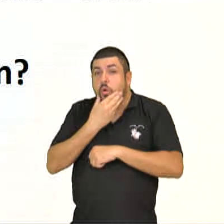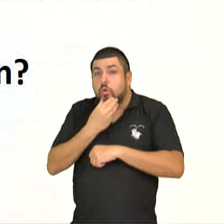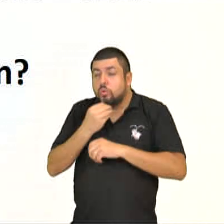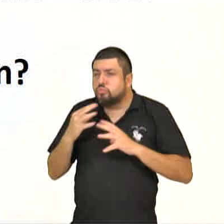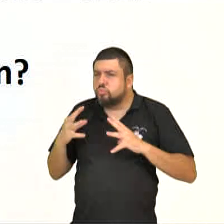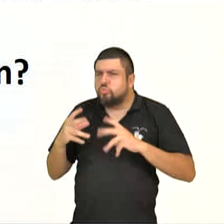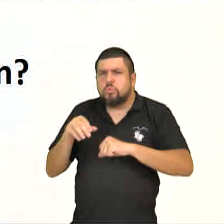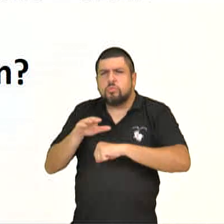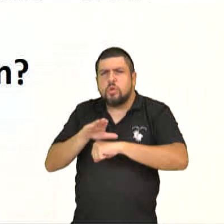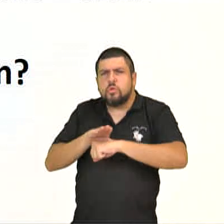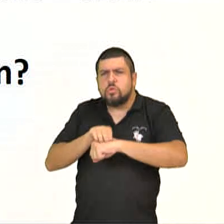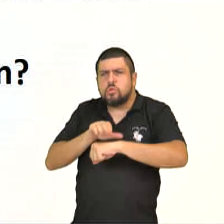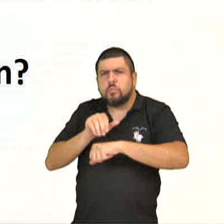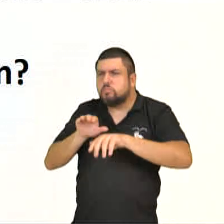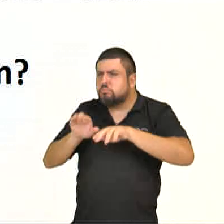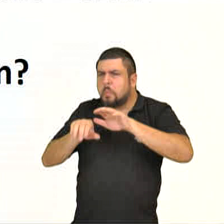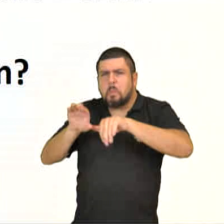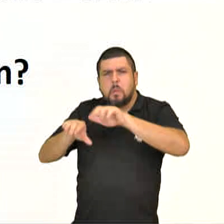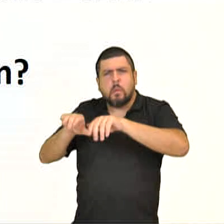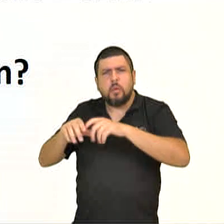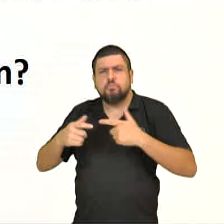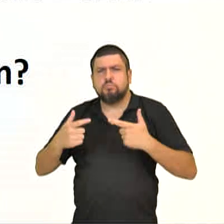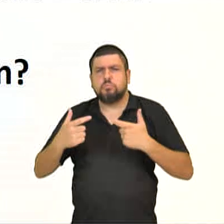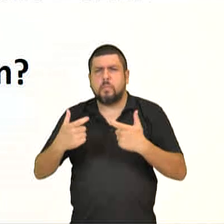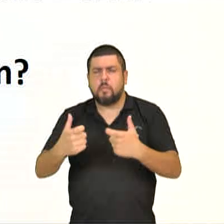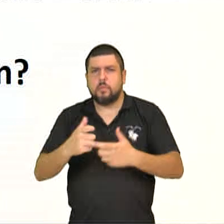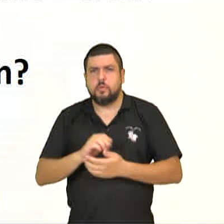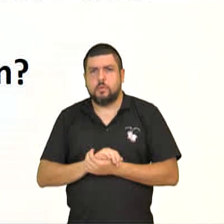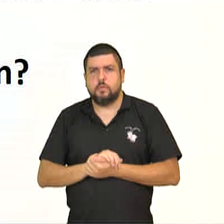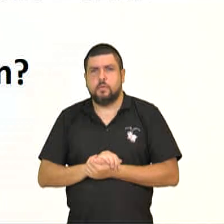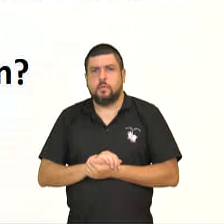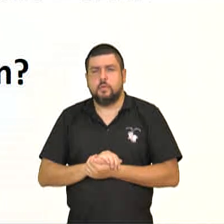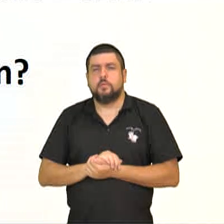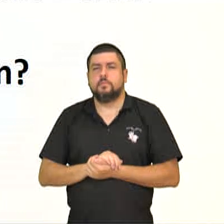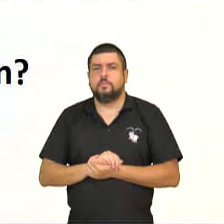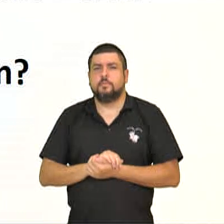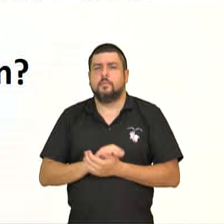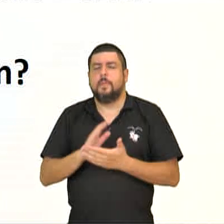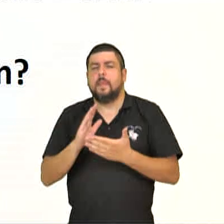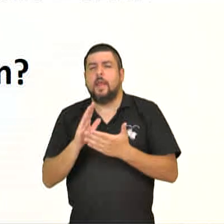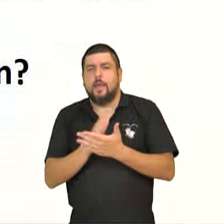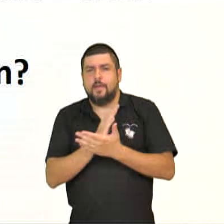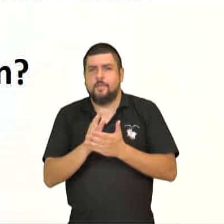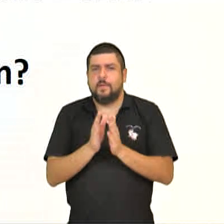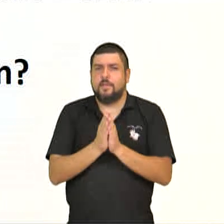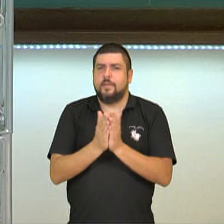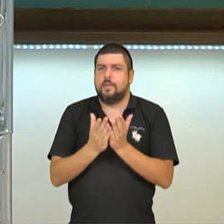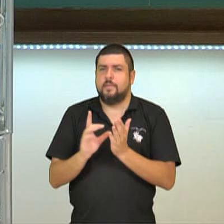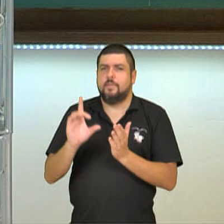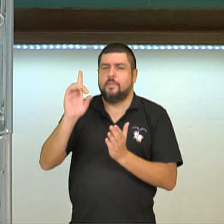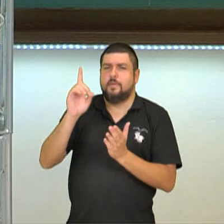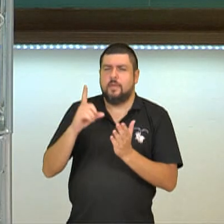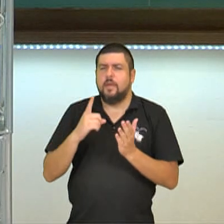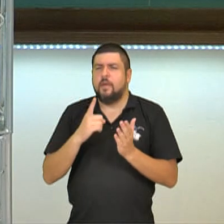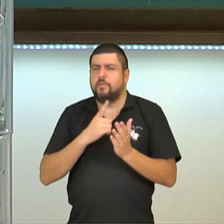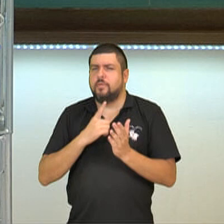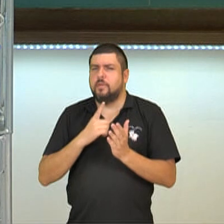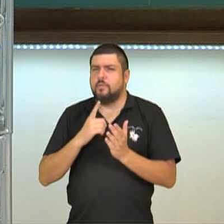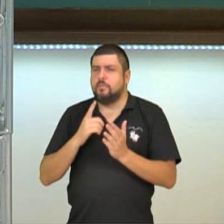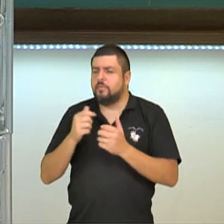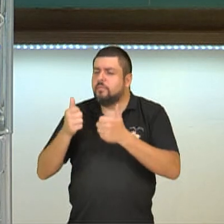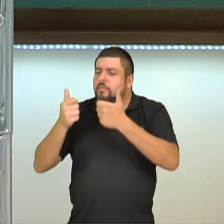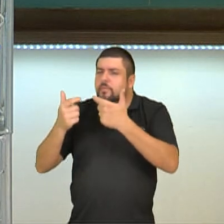guerra. Compreendeu como eles viviam? Muito famoso em algumas passagens bíblicas e também alguns livros da